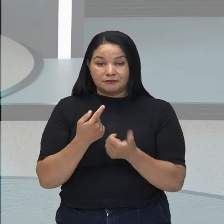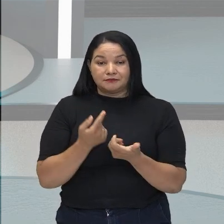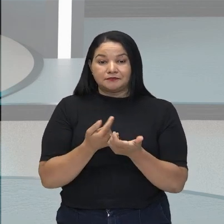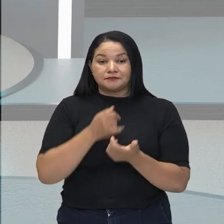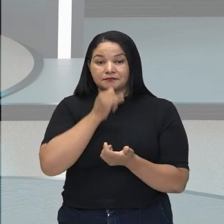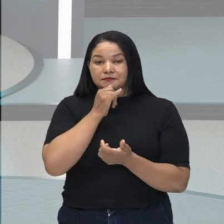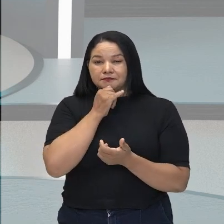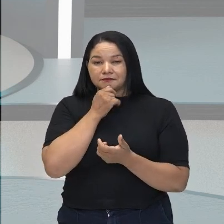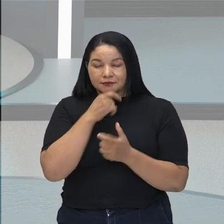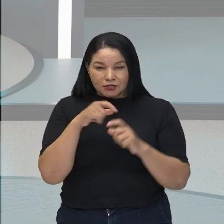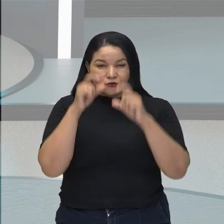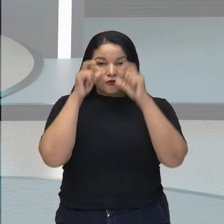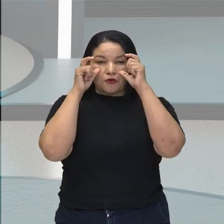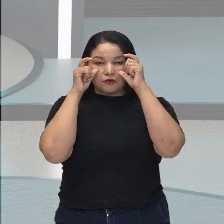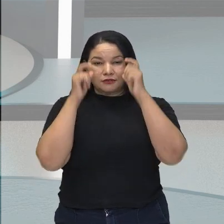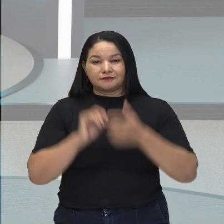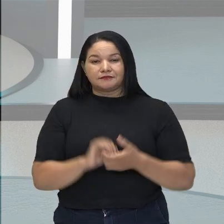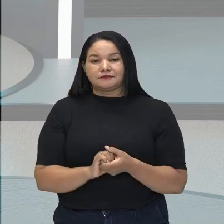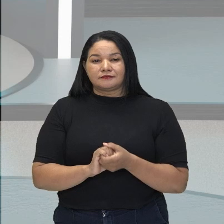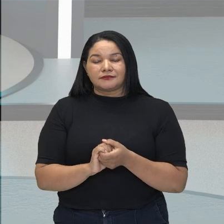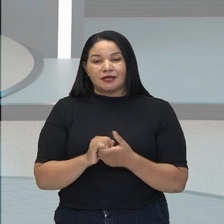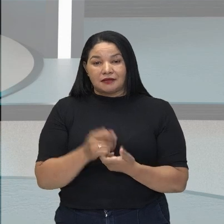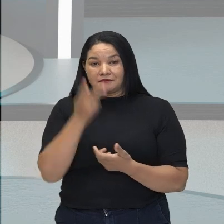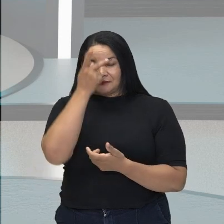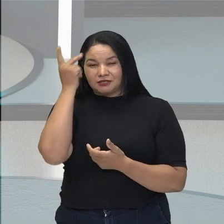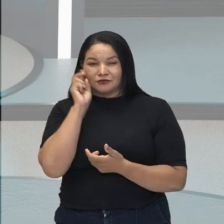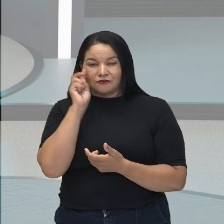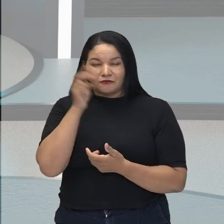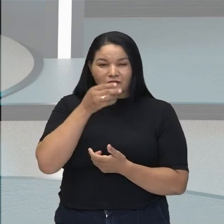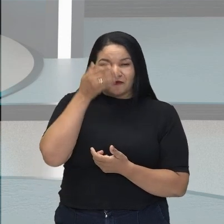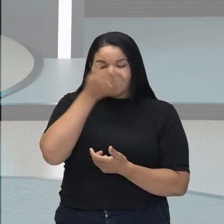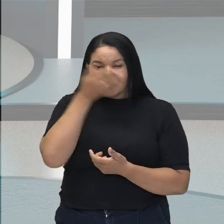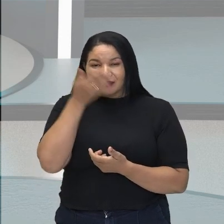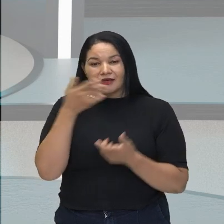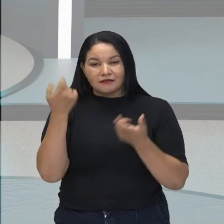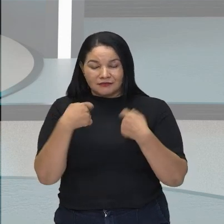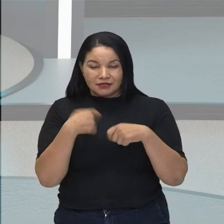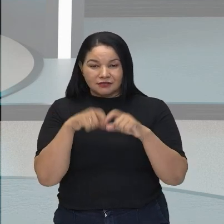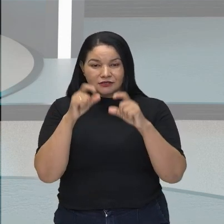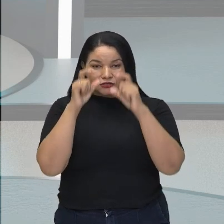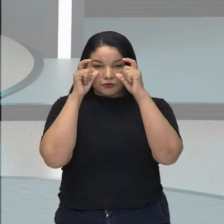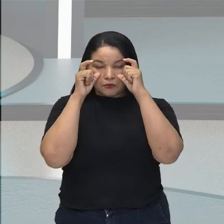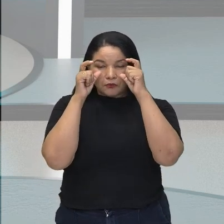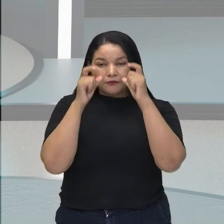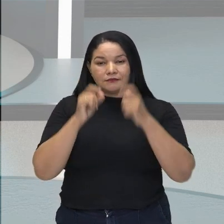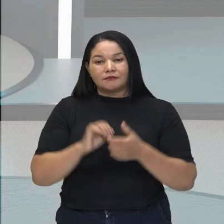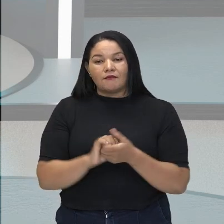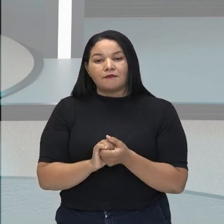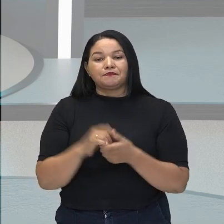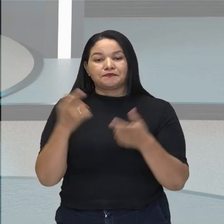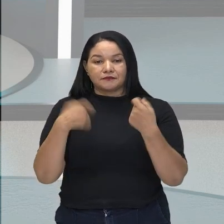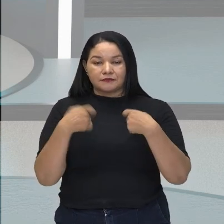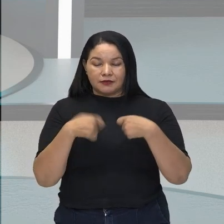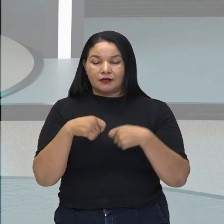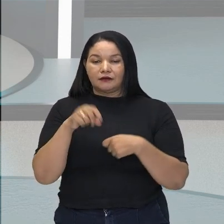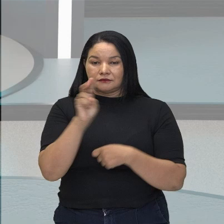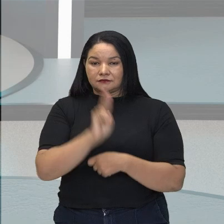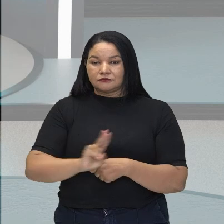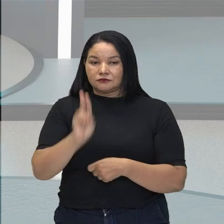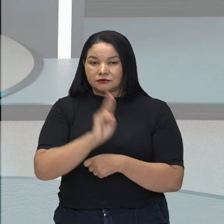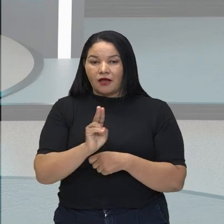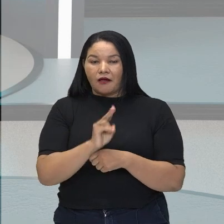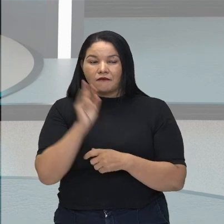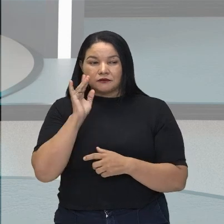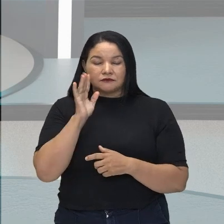óculos, aunque sea miope, tá bom? E lleve gafas, vê o mundo de uma